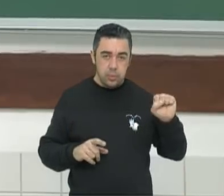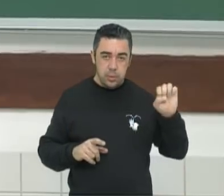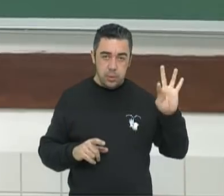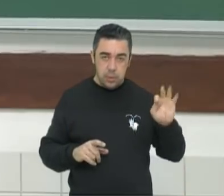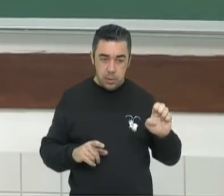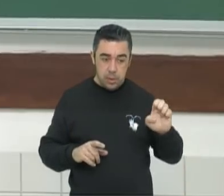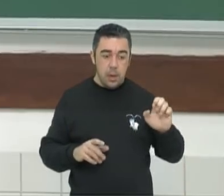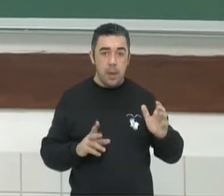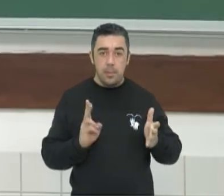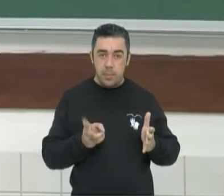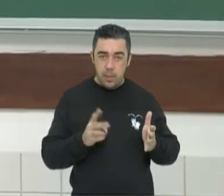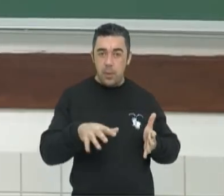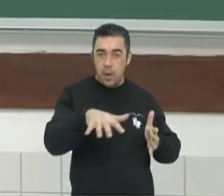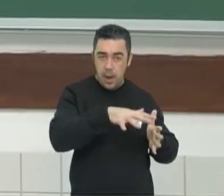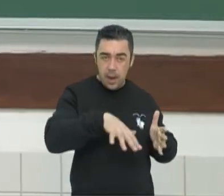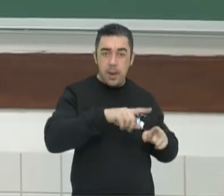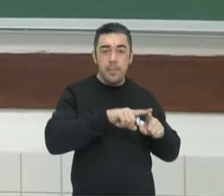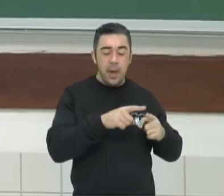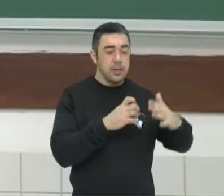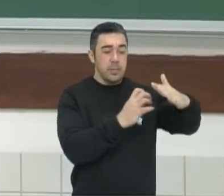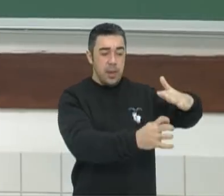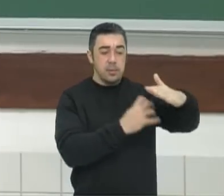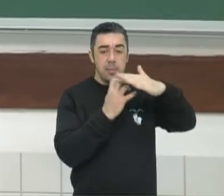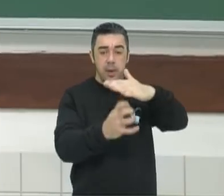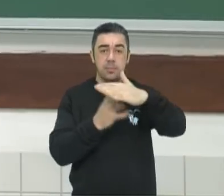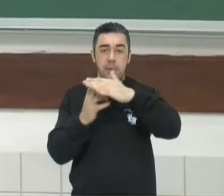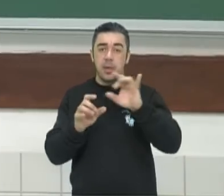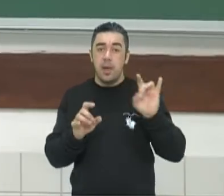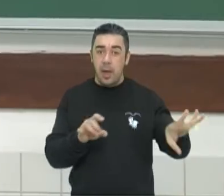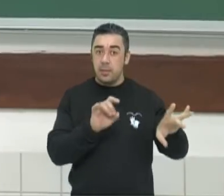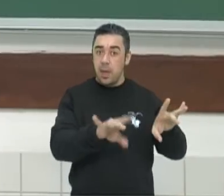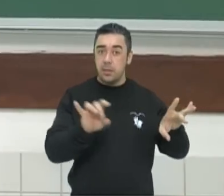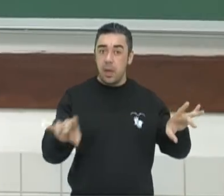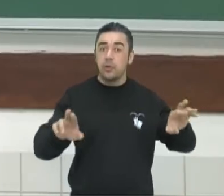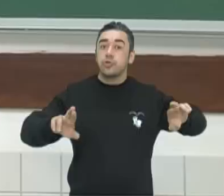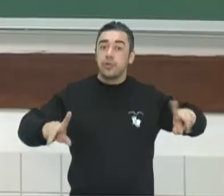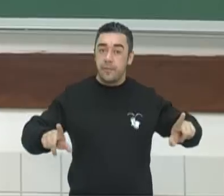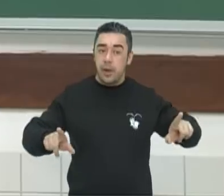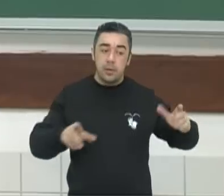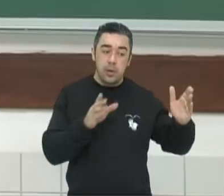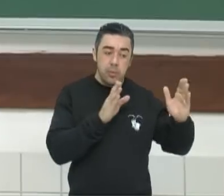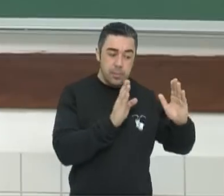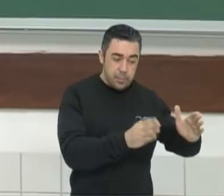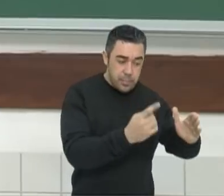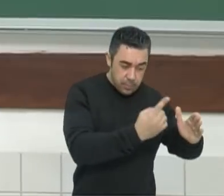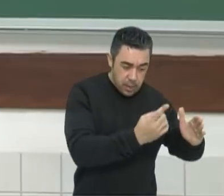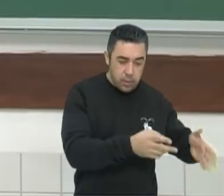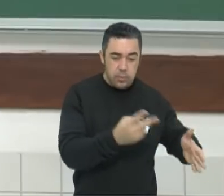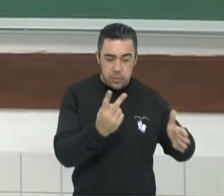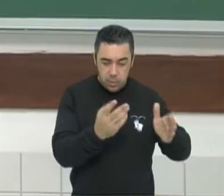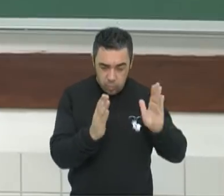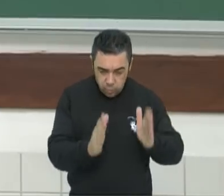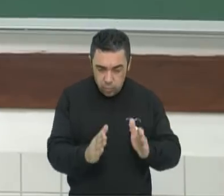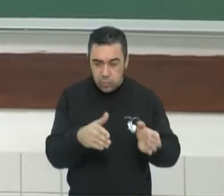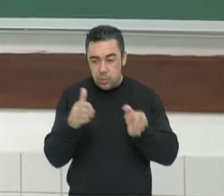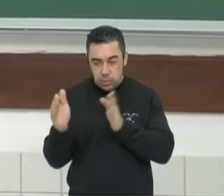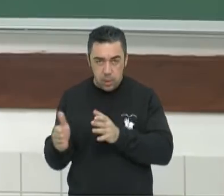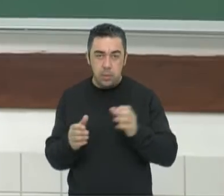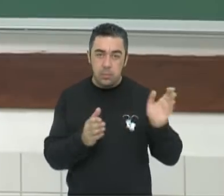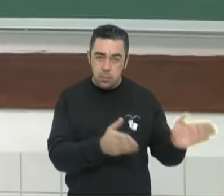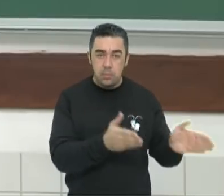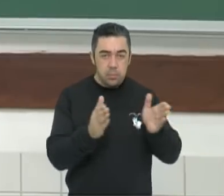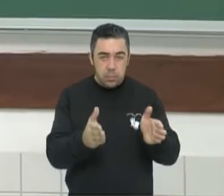ramo, porém, o que vai acontecer? Elas estão no mesmo processo de produção. No cartel,